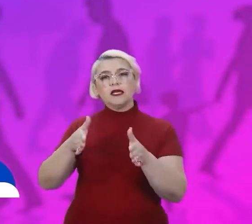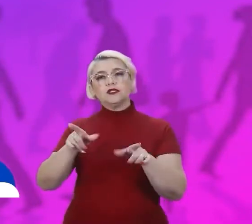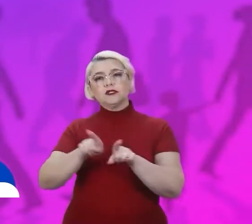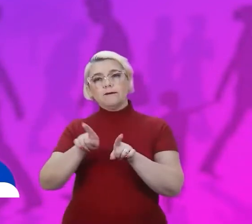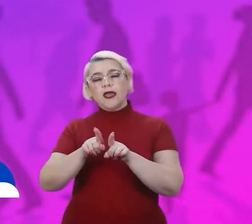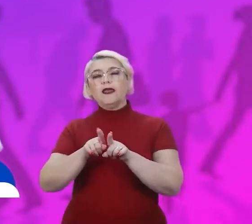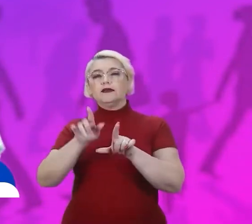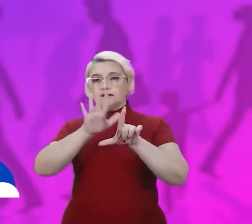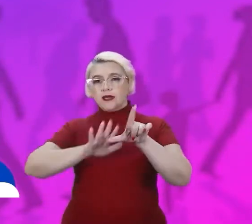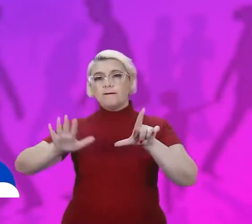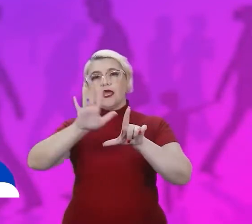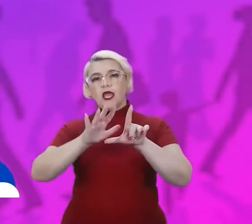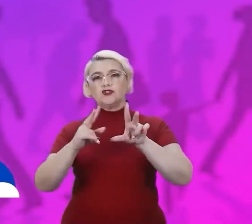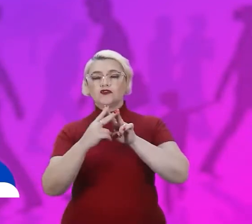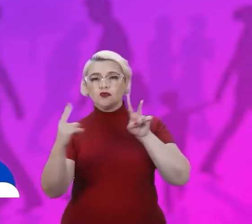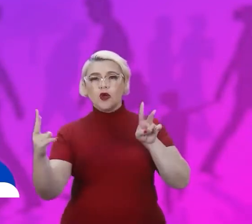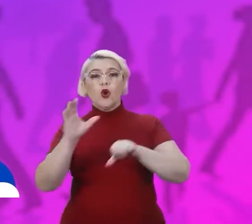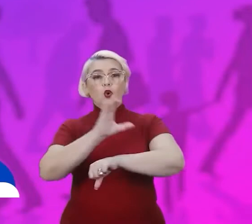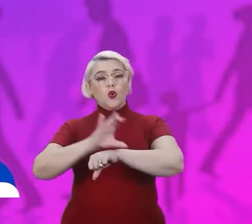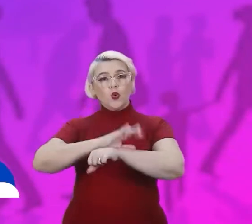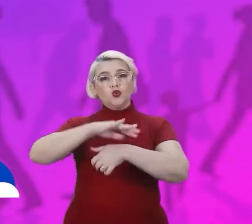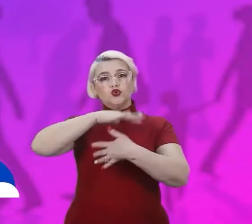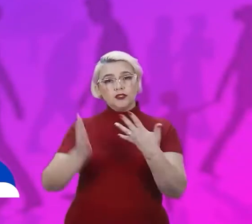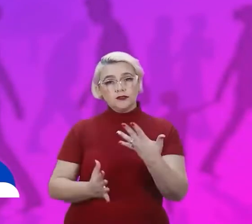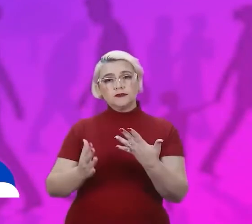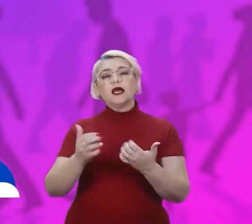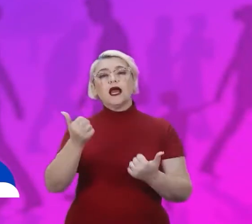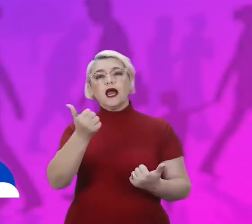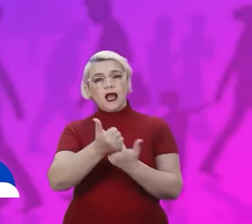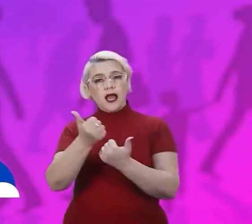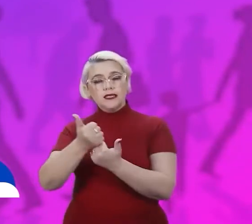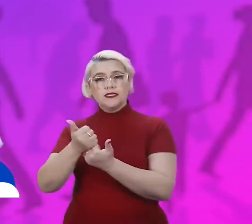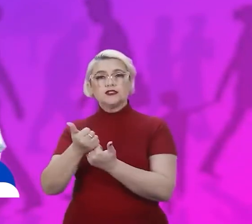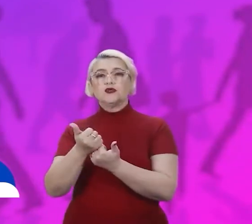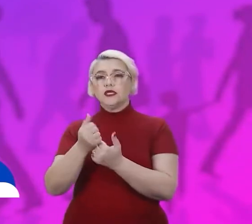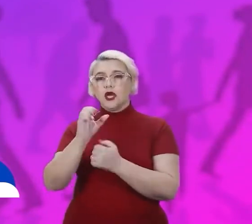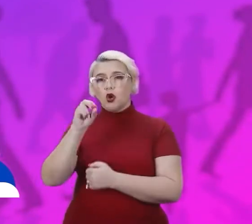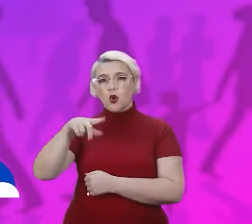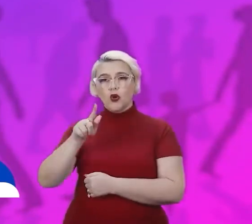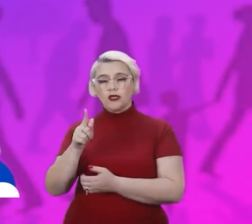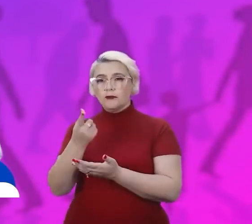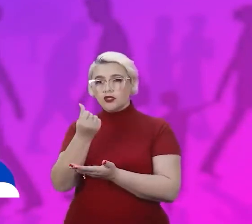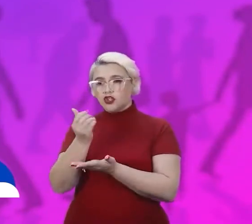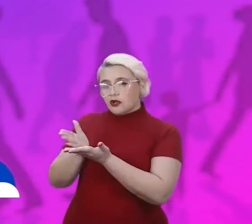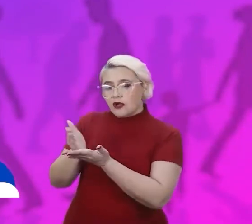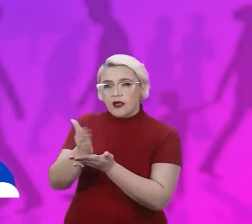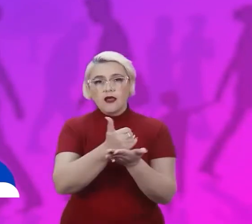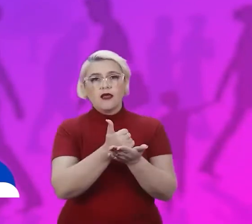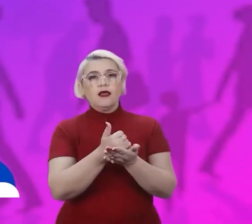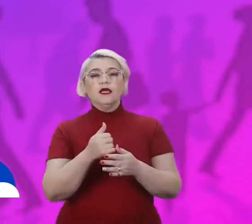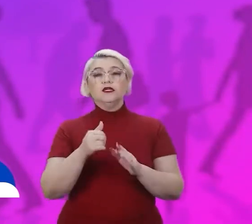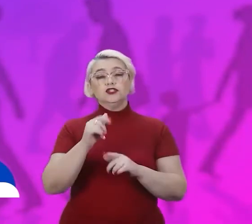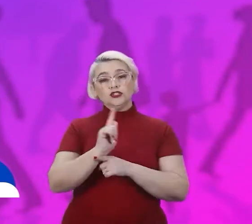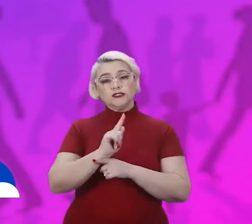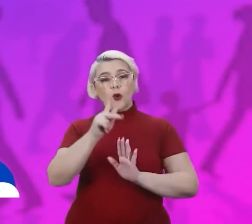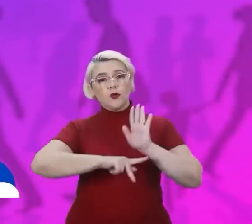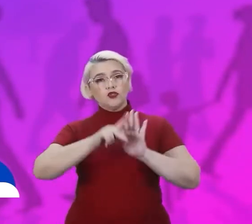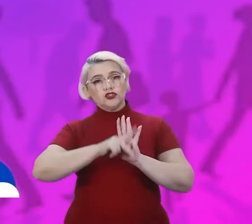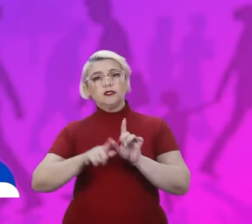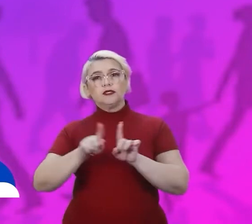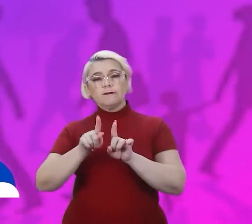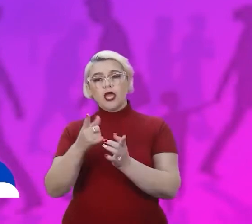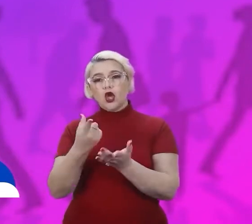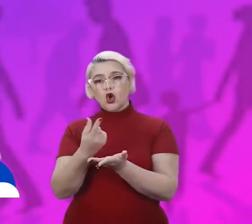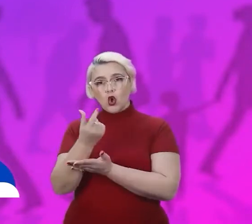ambiente virtuais, cursos de Libras, assessoria para ONGs em captação de recursos, gestão de projetos e prestação